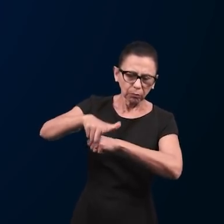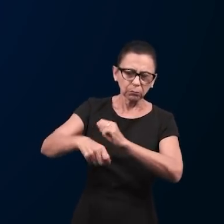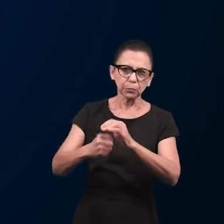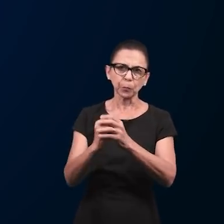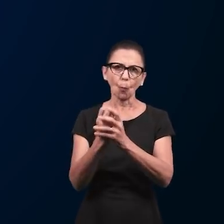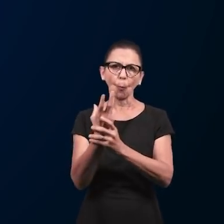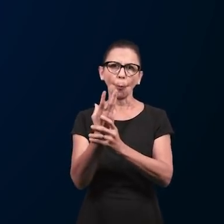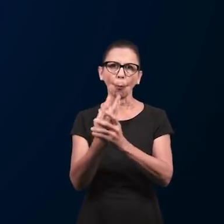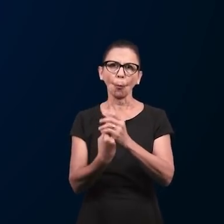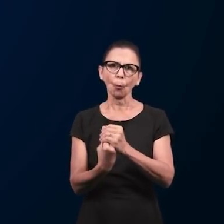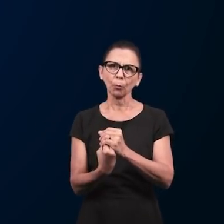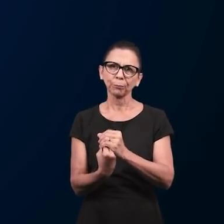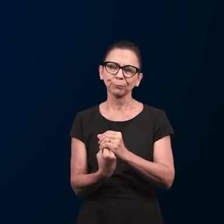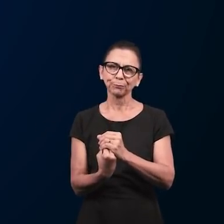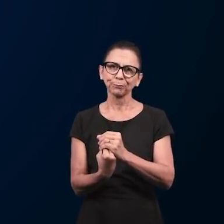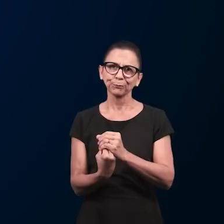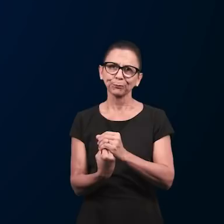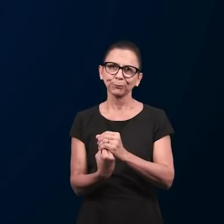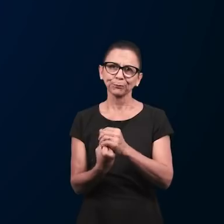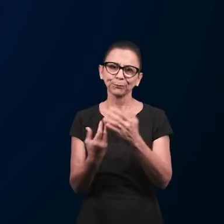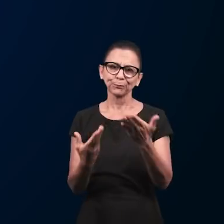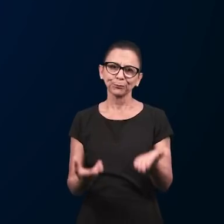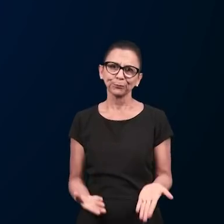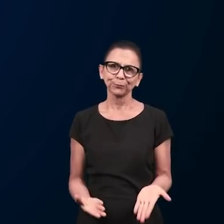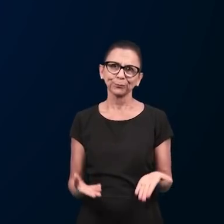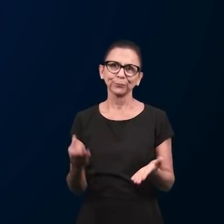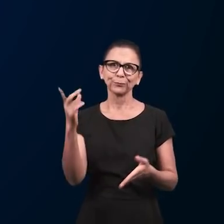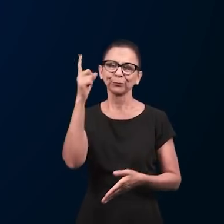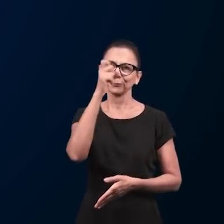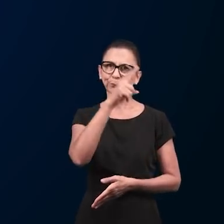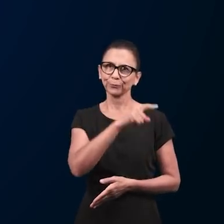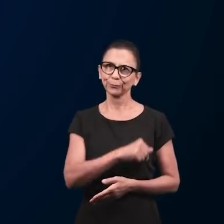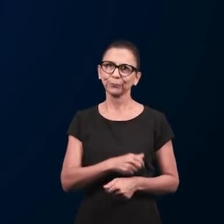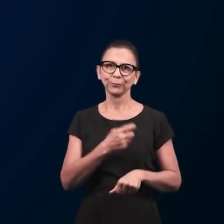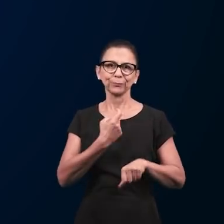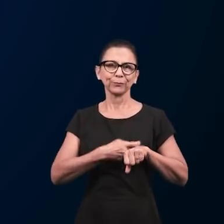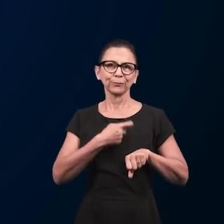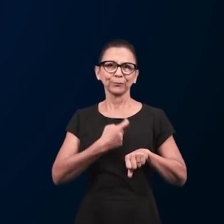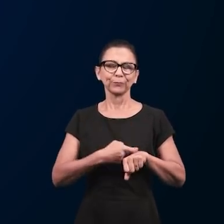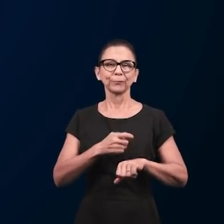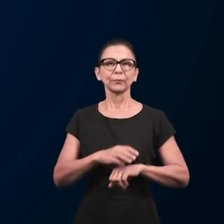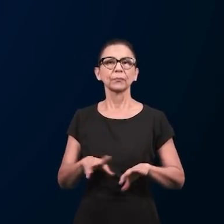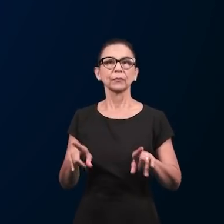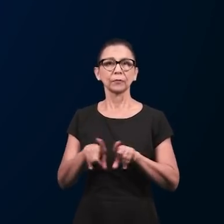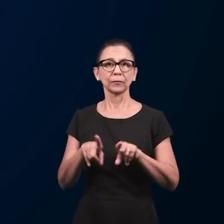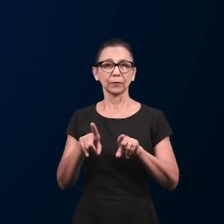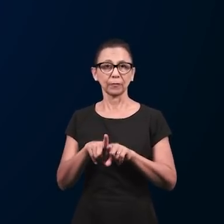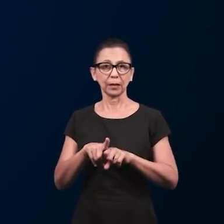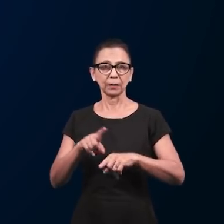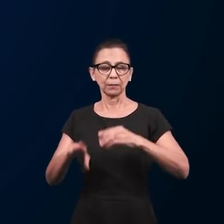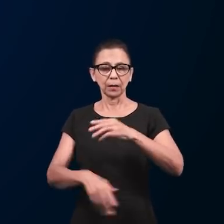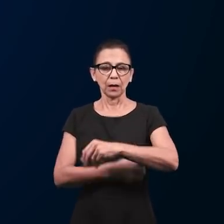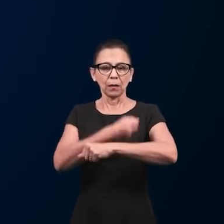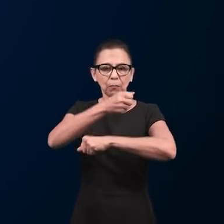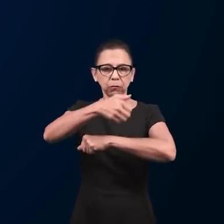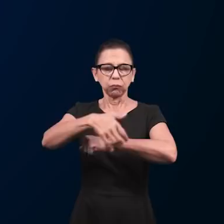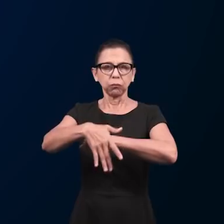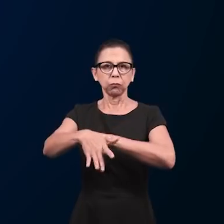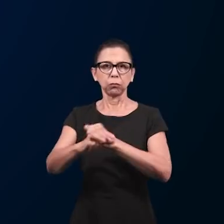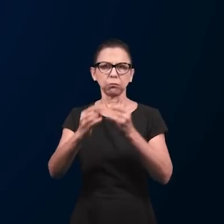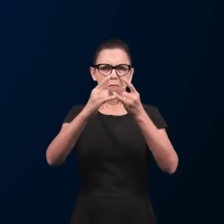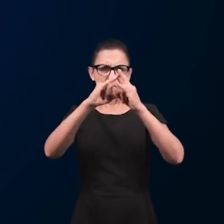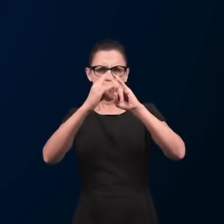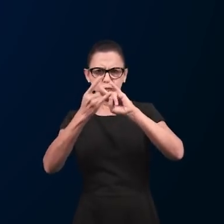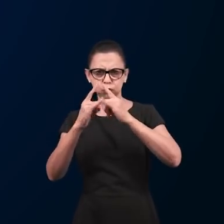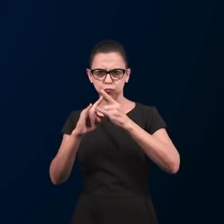qualquer luta lhe faz murchar. A semente que caiu entre os espinhos fala da falsa doutrina, dos ensinos